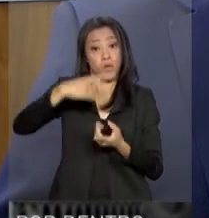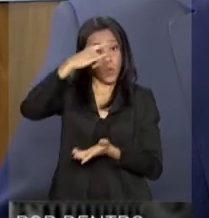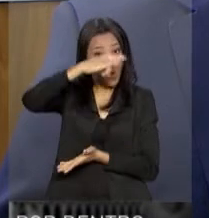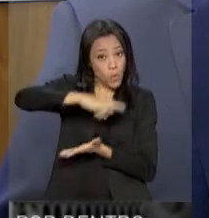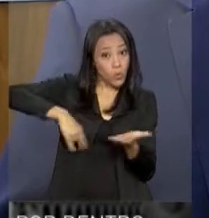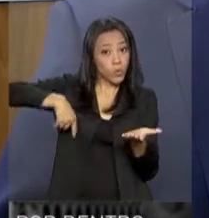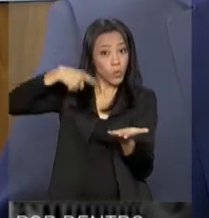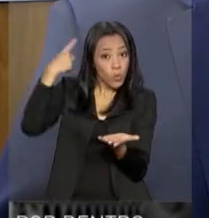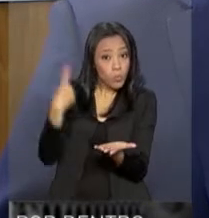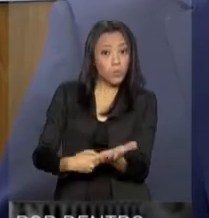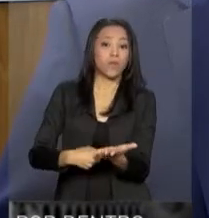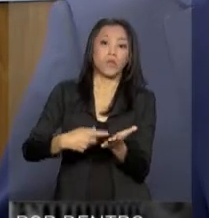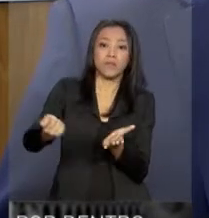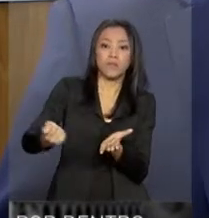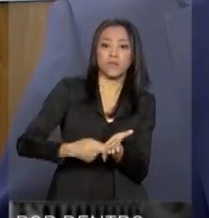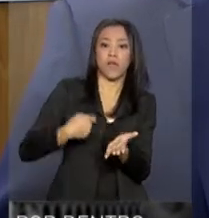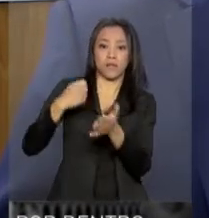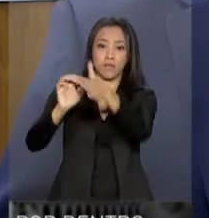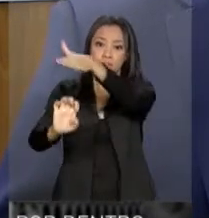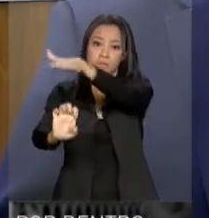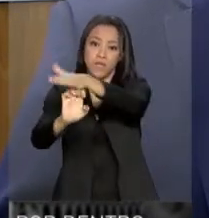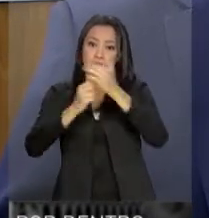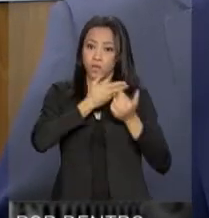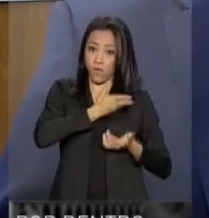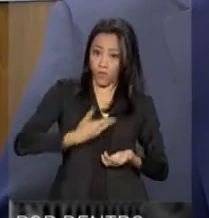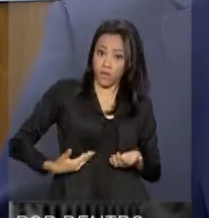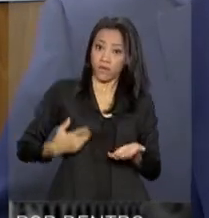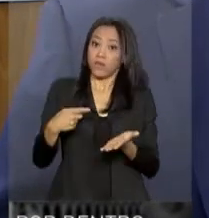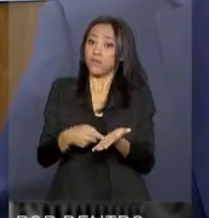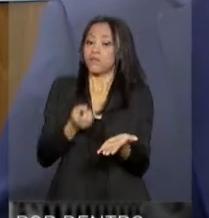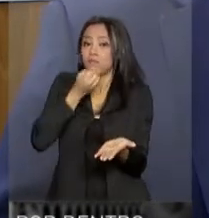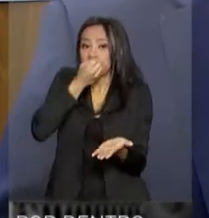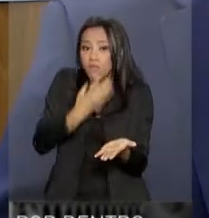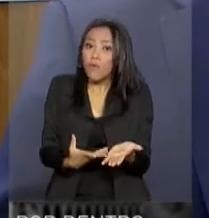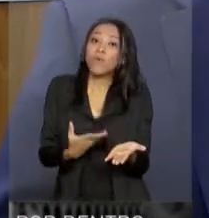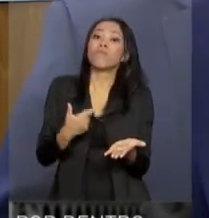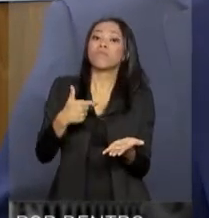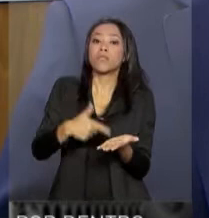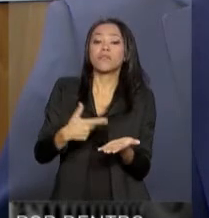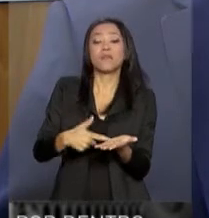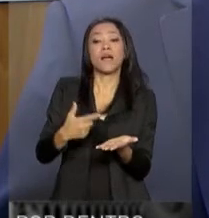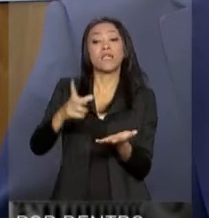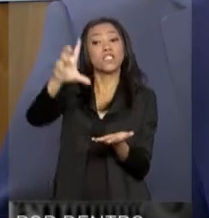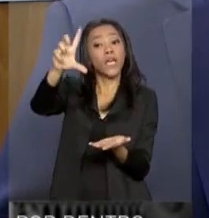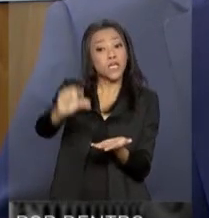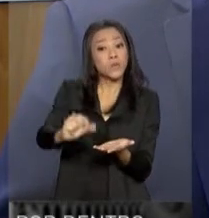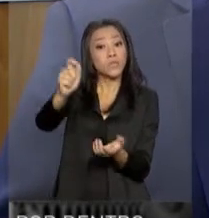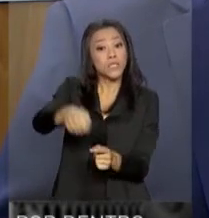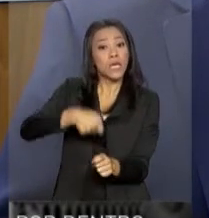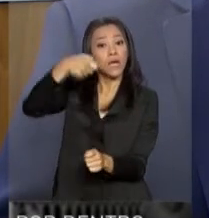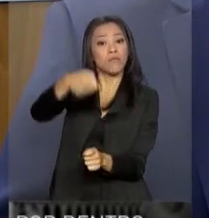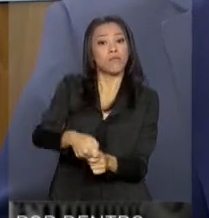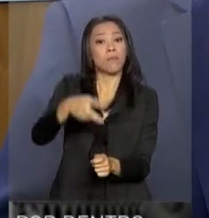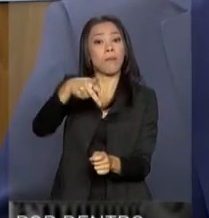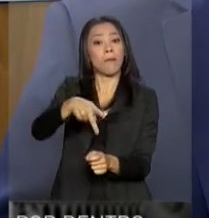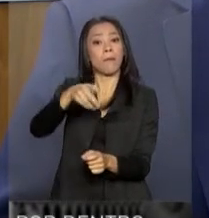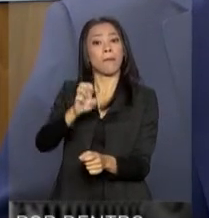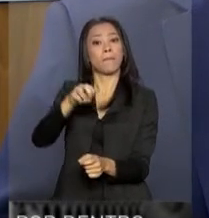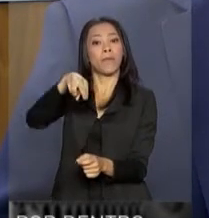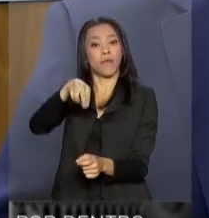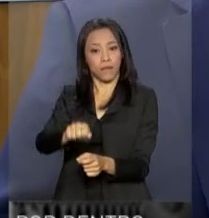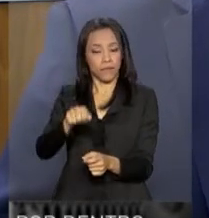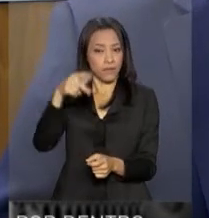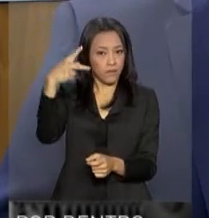de passar a mão na cabeça das empresas em uma forma de abrandamento das penas mas com consequências positivas